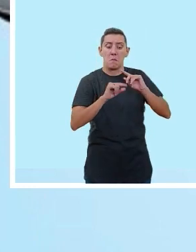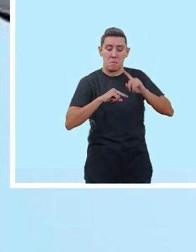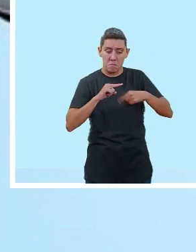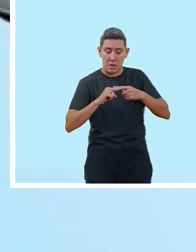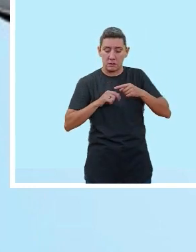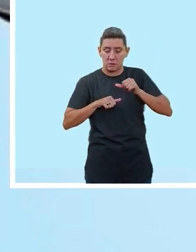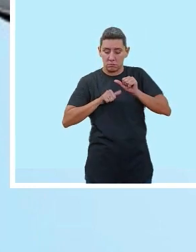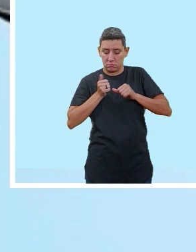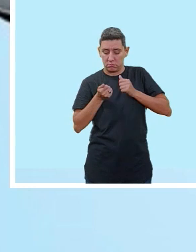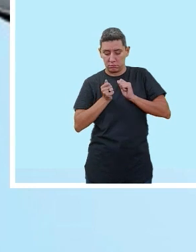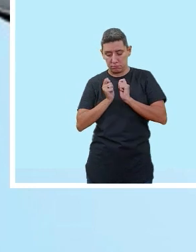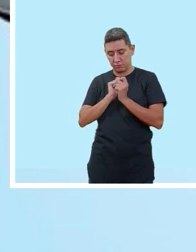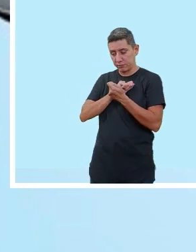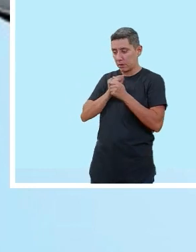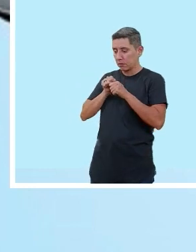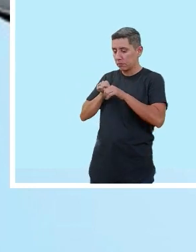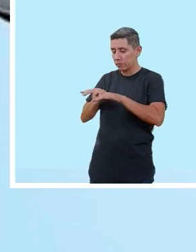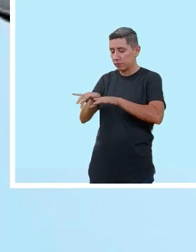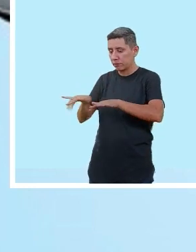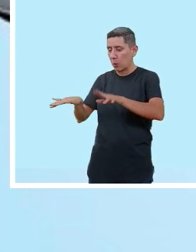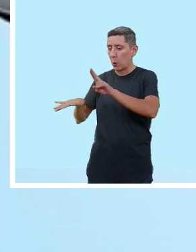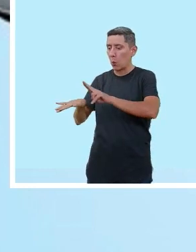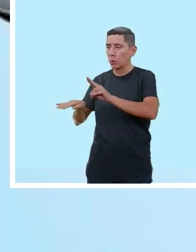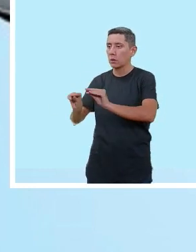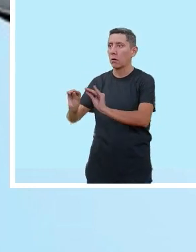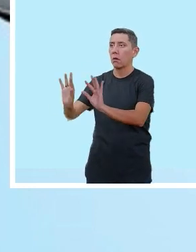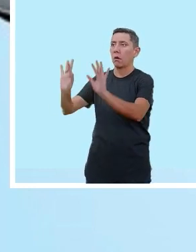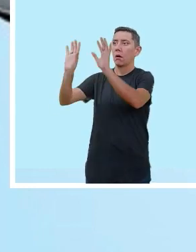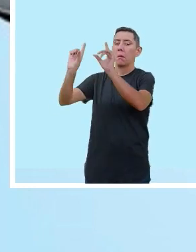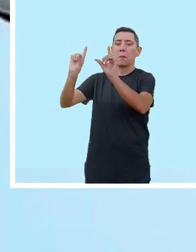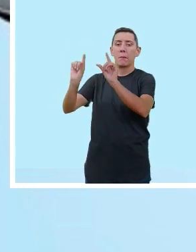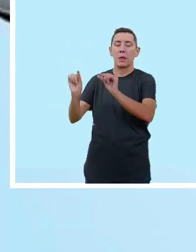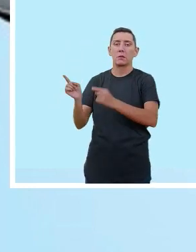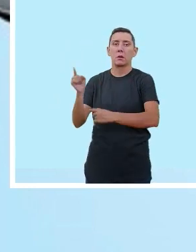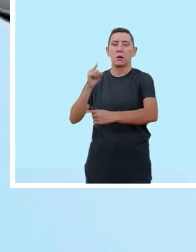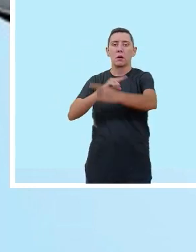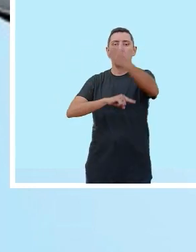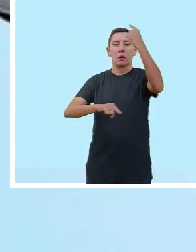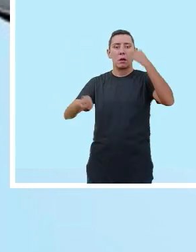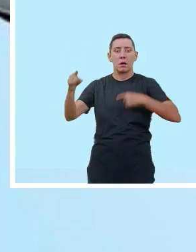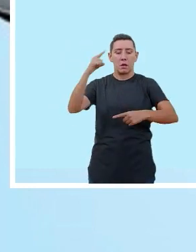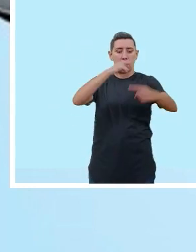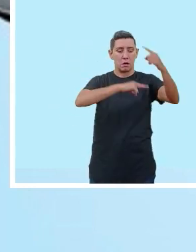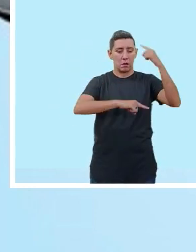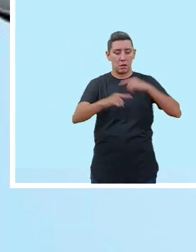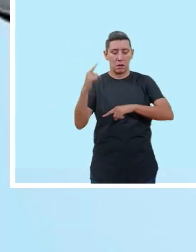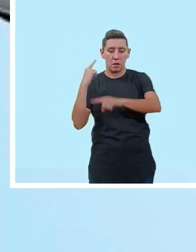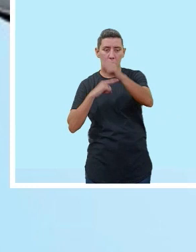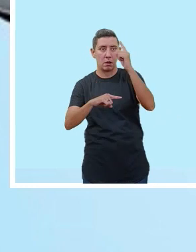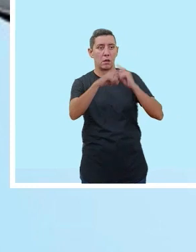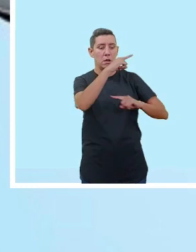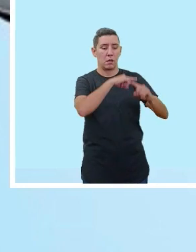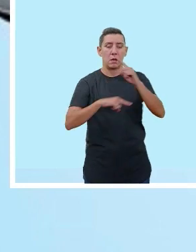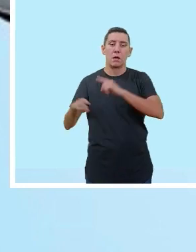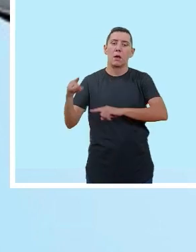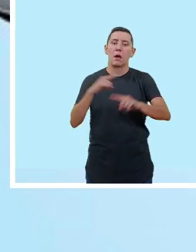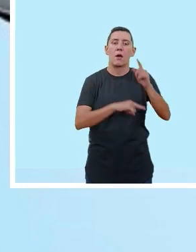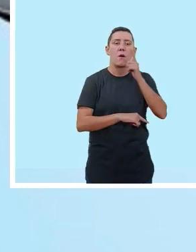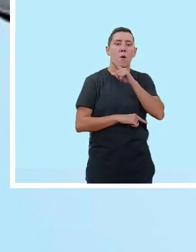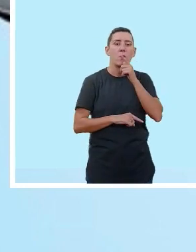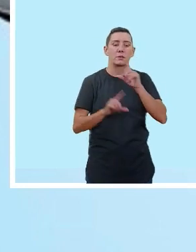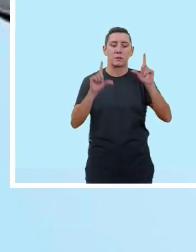aparecimento de uma série de aplicações utilizando hidrogênio em larga escala, principalmente em escala industrial, por questão